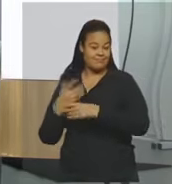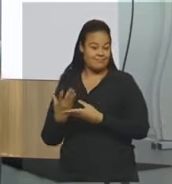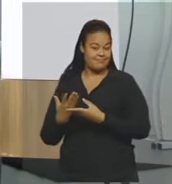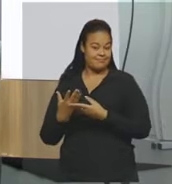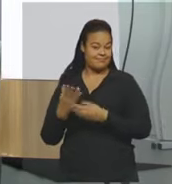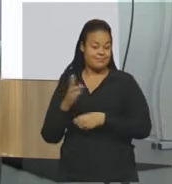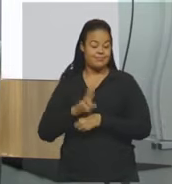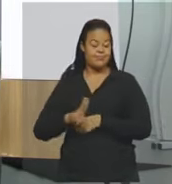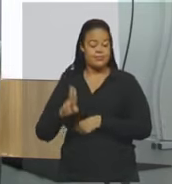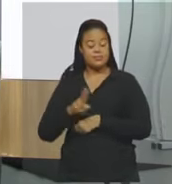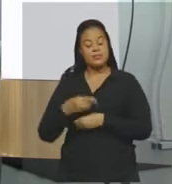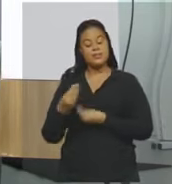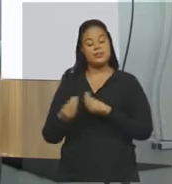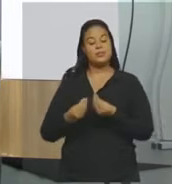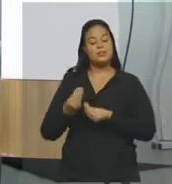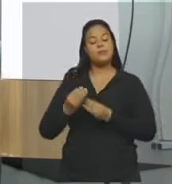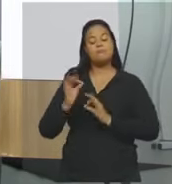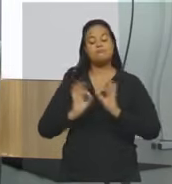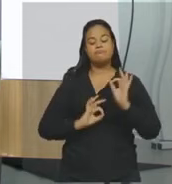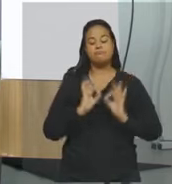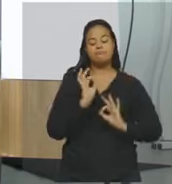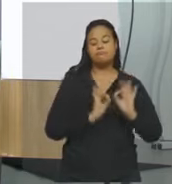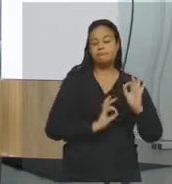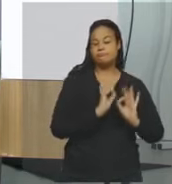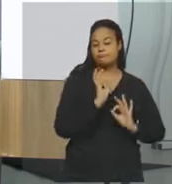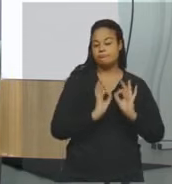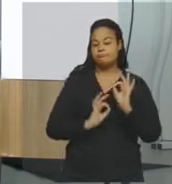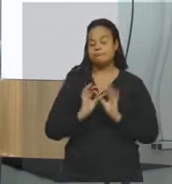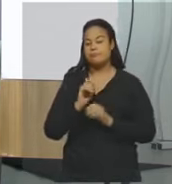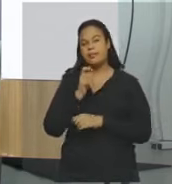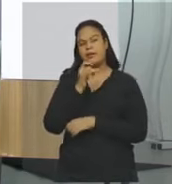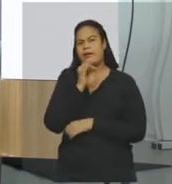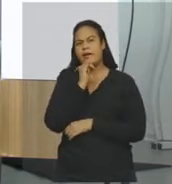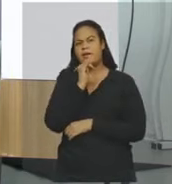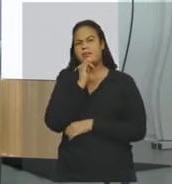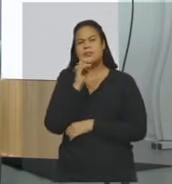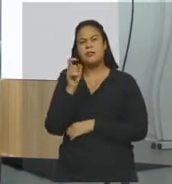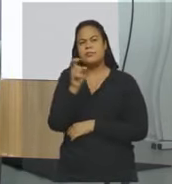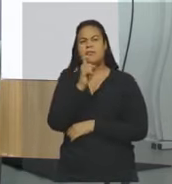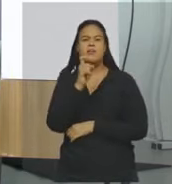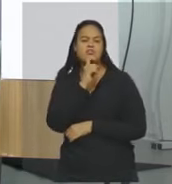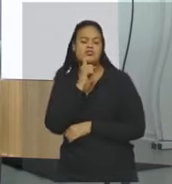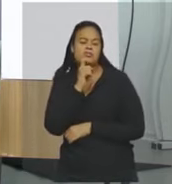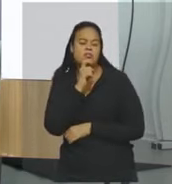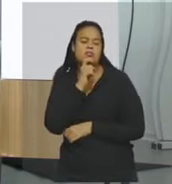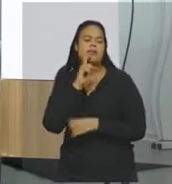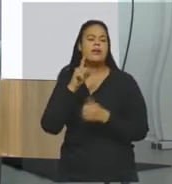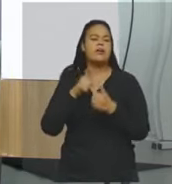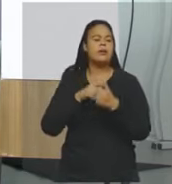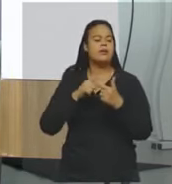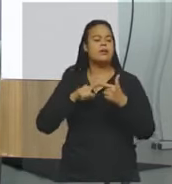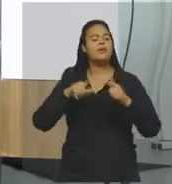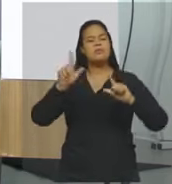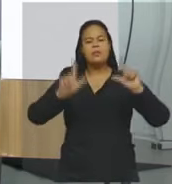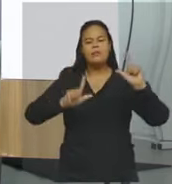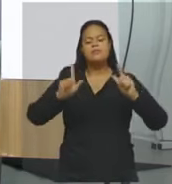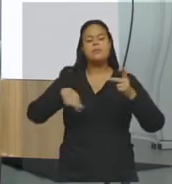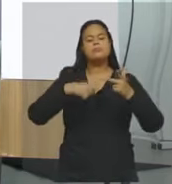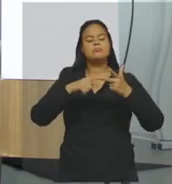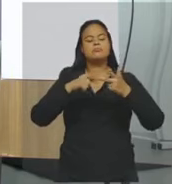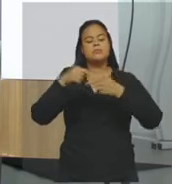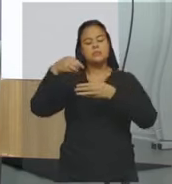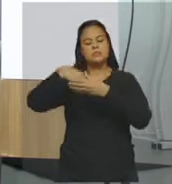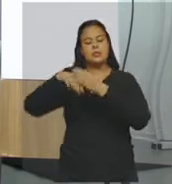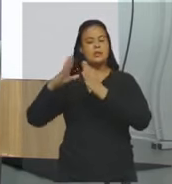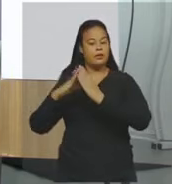vai analisar, por exemplo, o consumo de aparelhos eletrodomésticos em uma residência. Mas o nosso objetivo neste momento não é